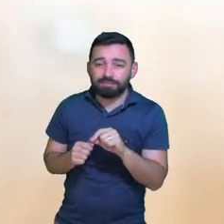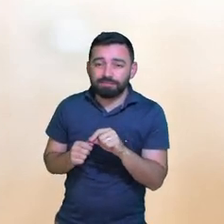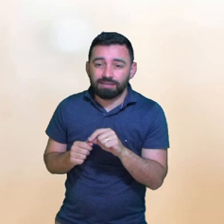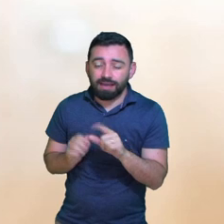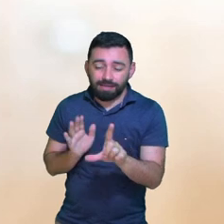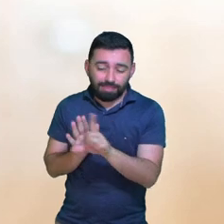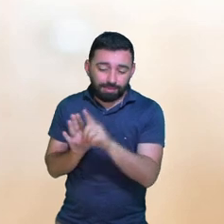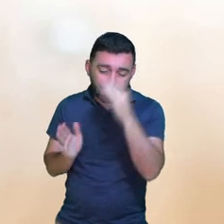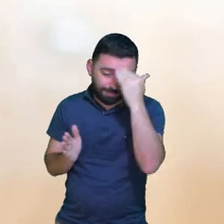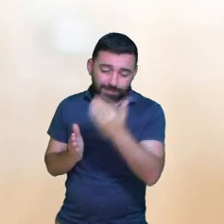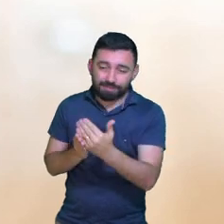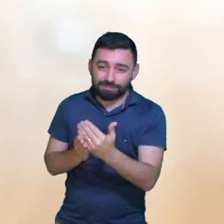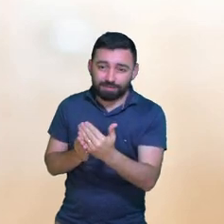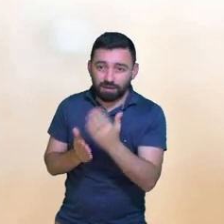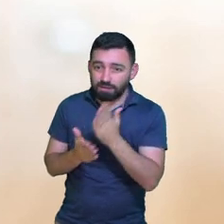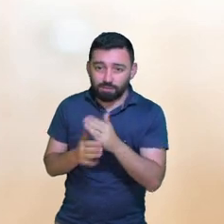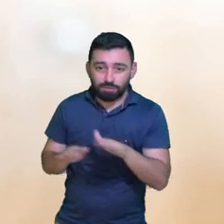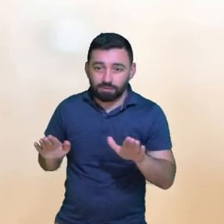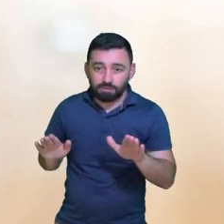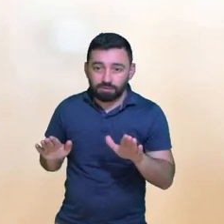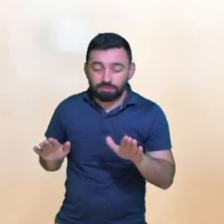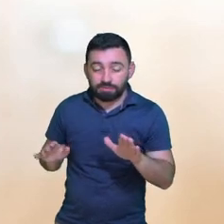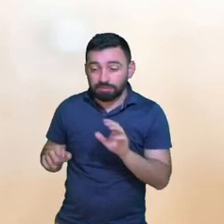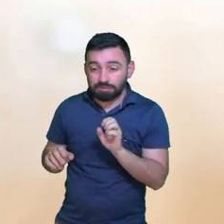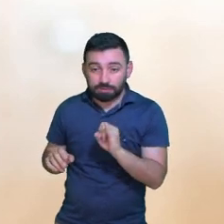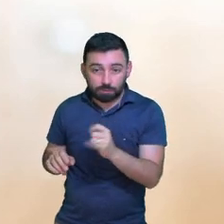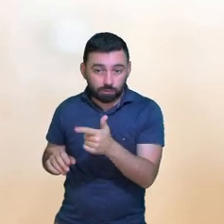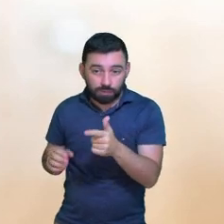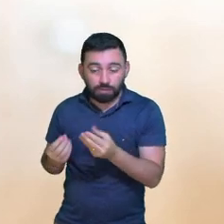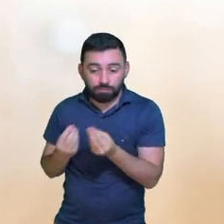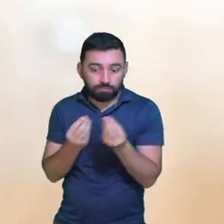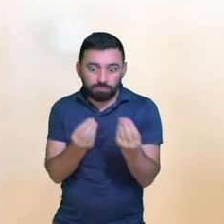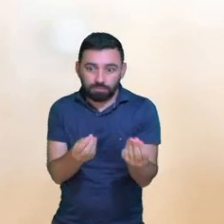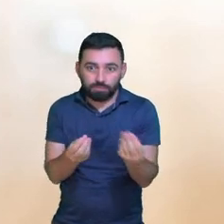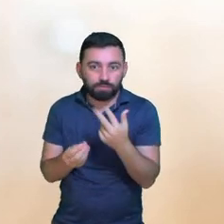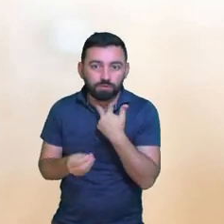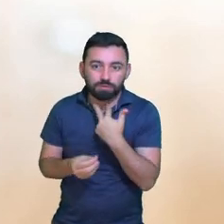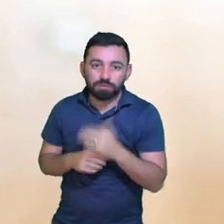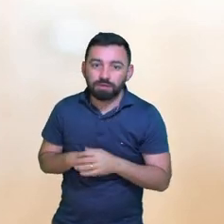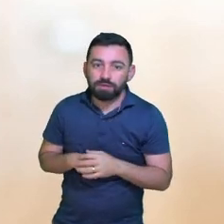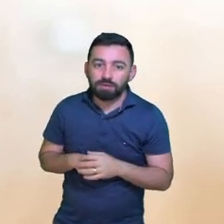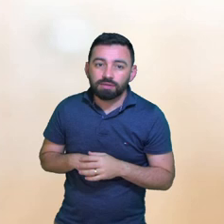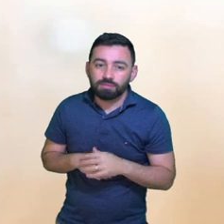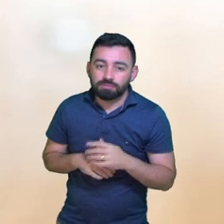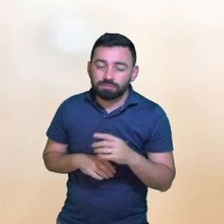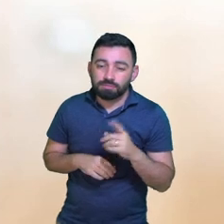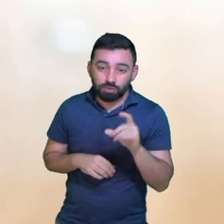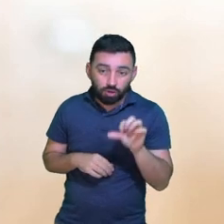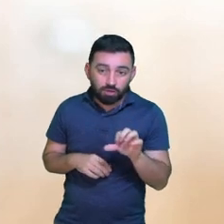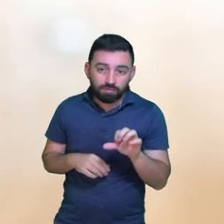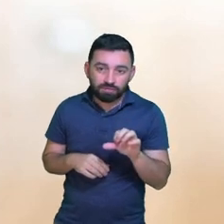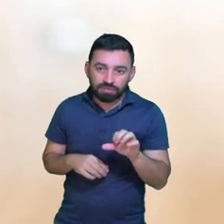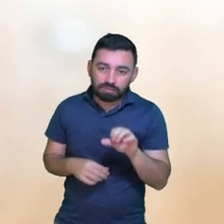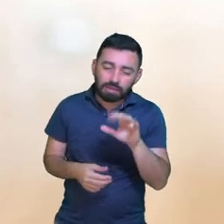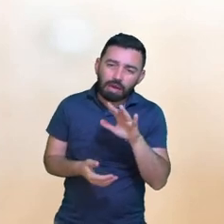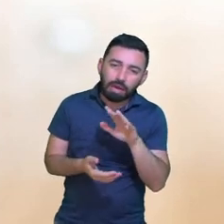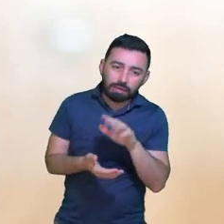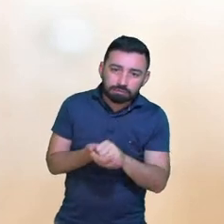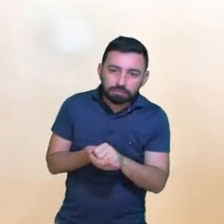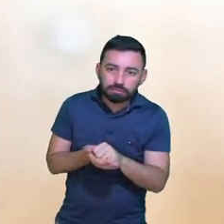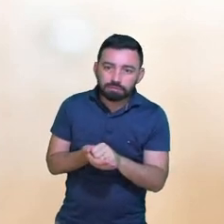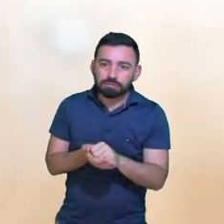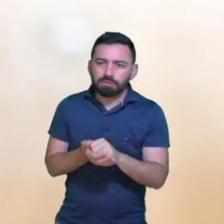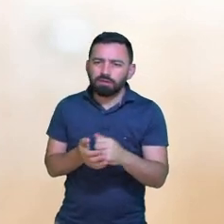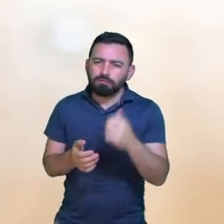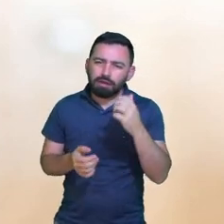que fazer senão a gente nem pode oferecer então a 19 ela não vou dizer para vocês que ela teve aderência no sentido de que olha